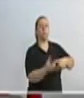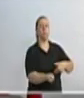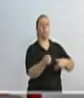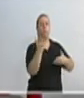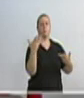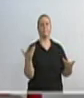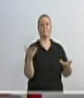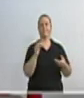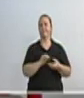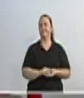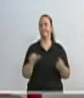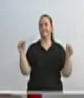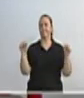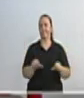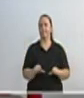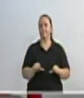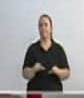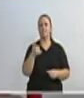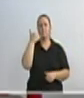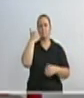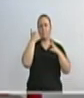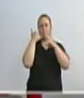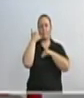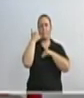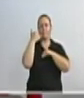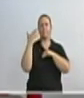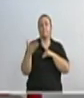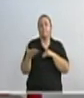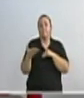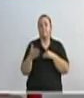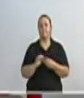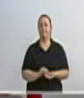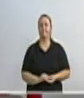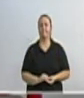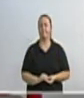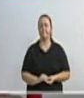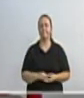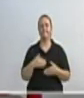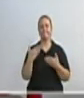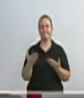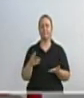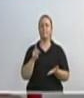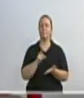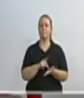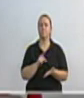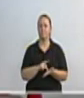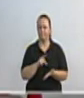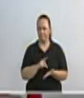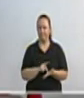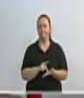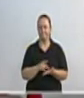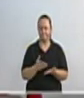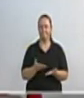saturada e aí cai a ligação. Então, assim, de verdade, eu acho que realmente a gente sabe das dificuldades.